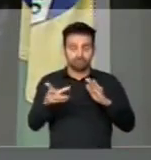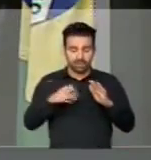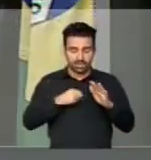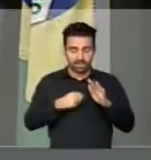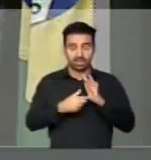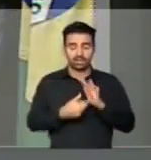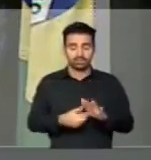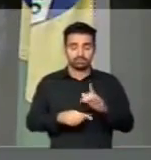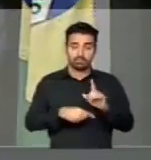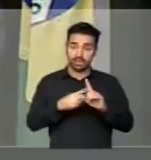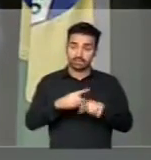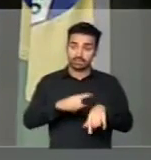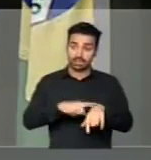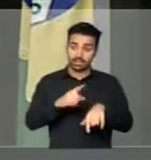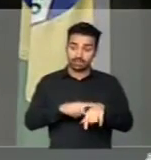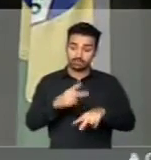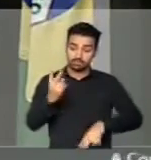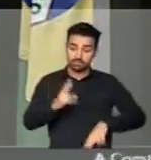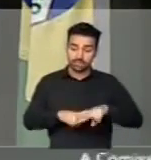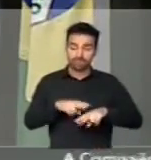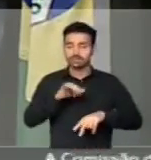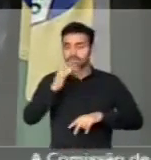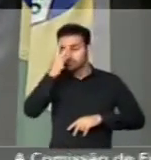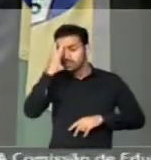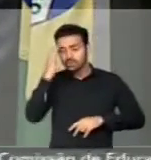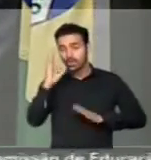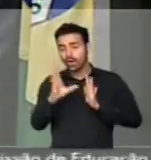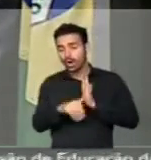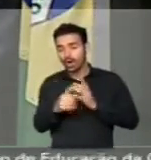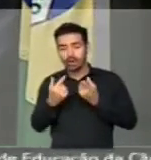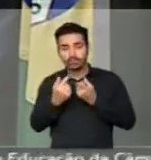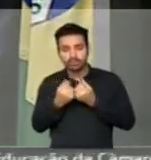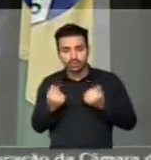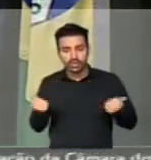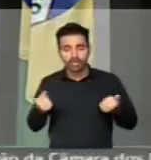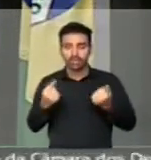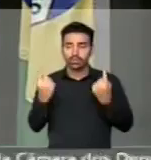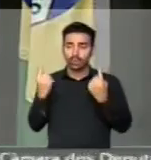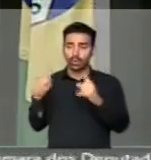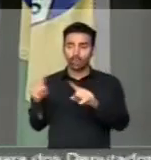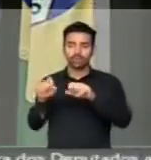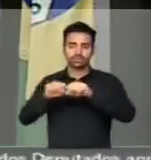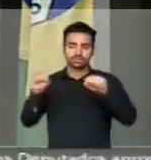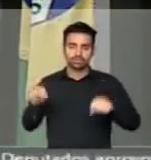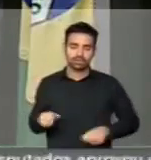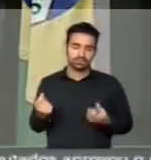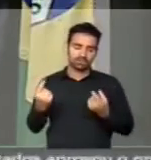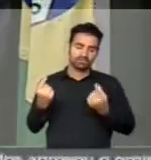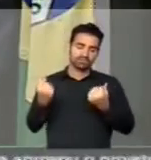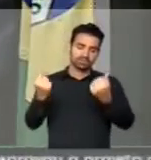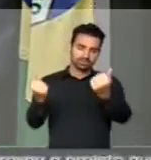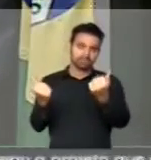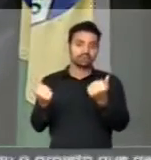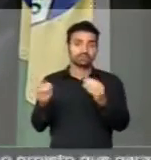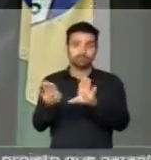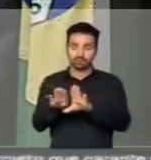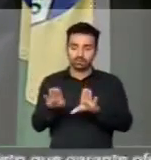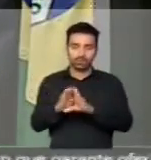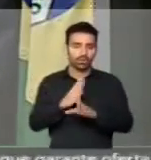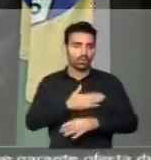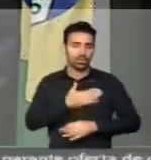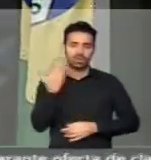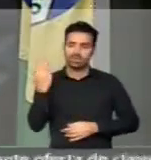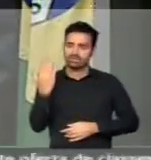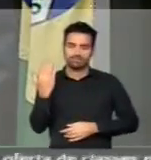de penas para crimes de colarinho branco conforme o valor desviado e torna hediondos os crimes